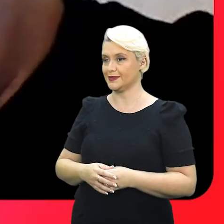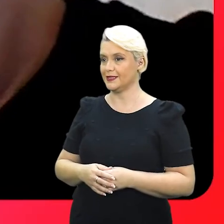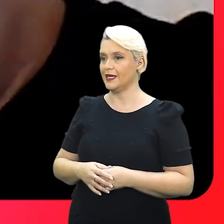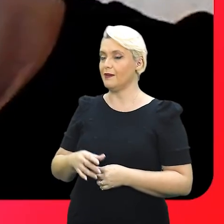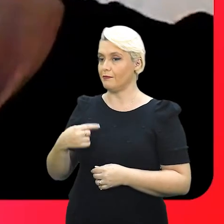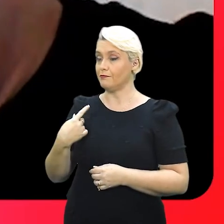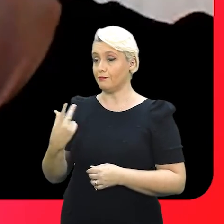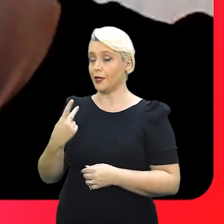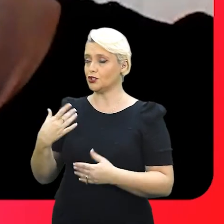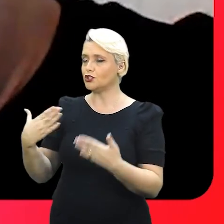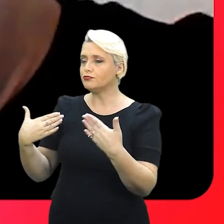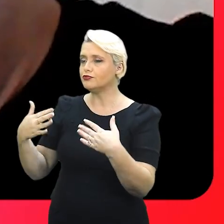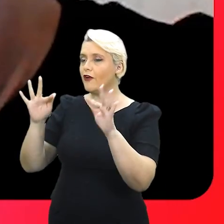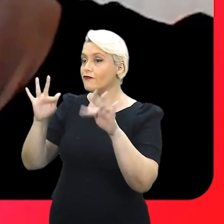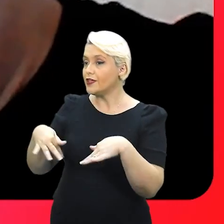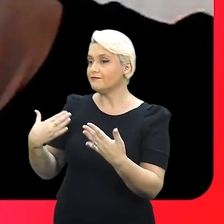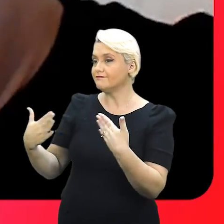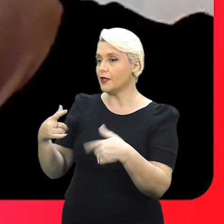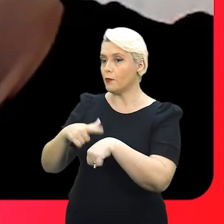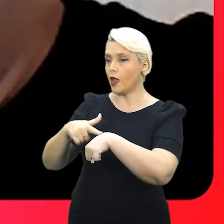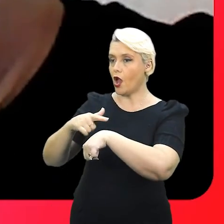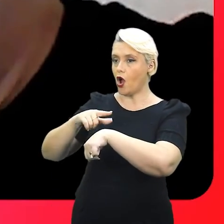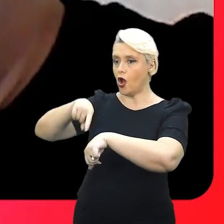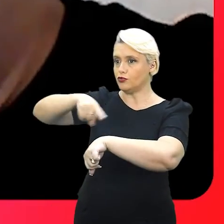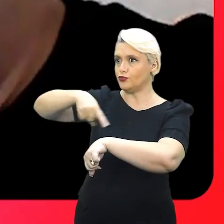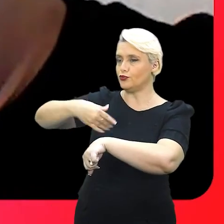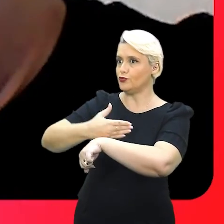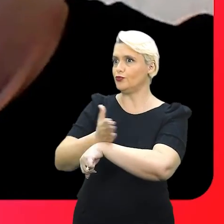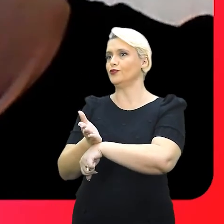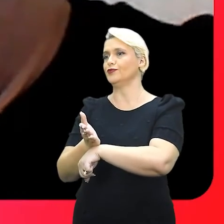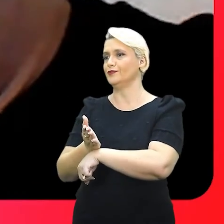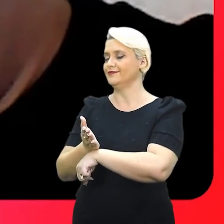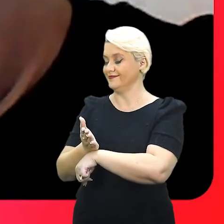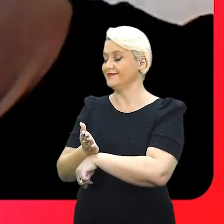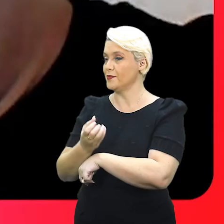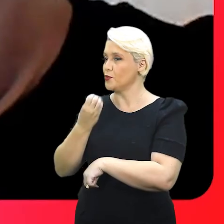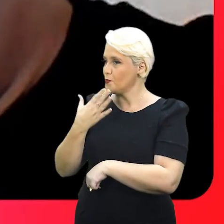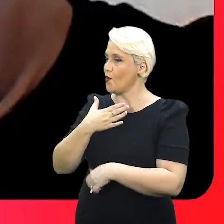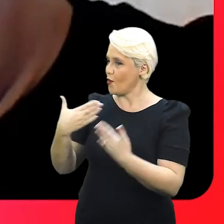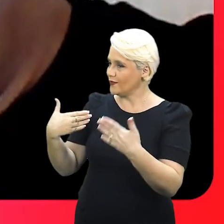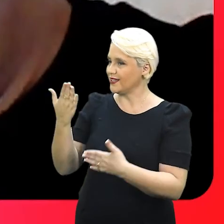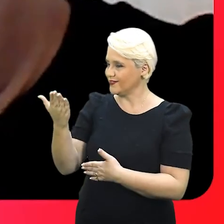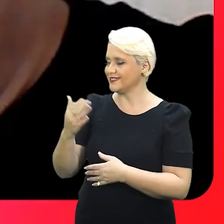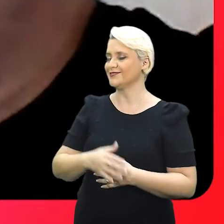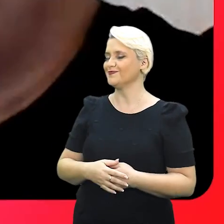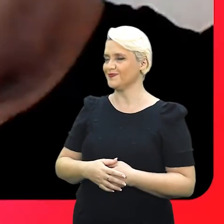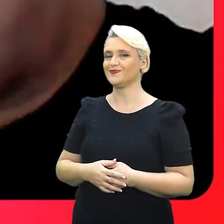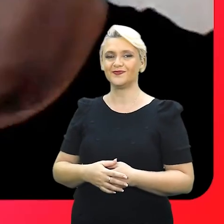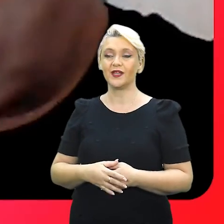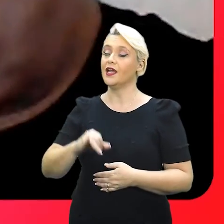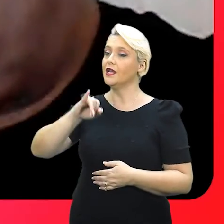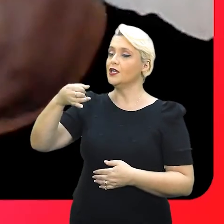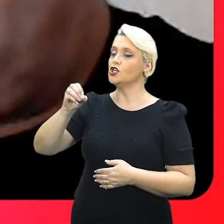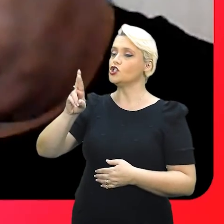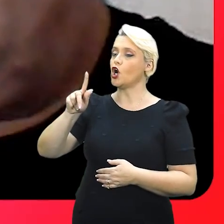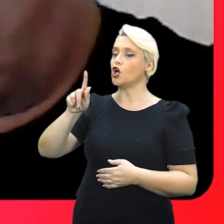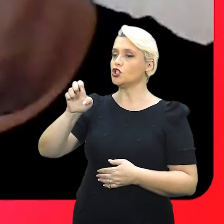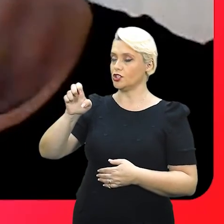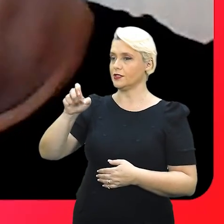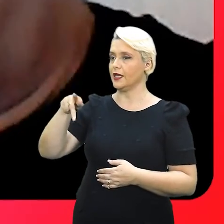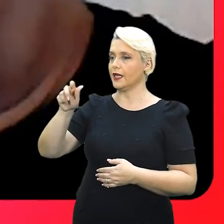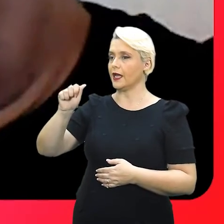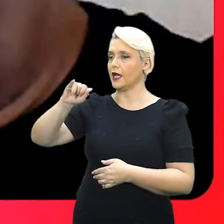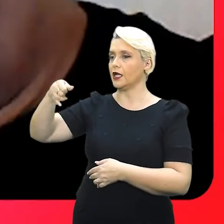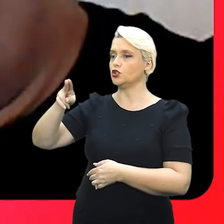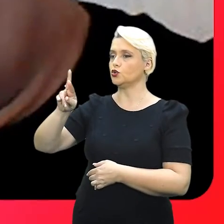para a gente encerrar aqui o nosso bate-papo, que a hora passou voando, viu? Muito bom conversar com o senhor. Jorge Cajuru